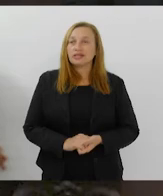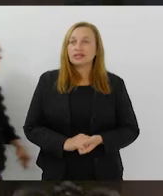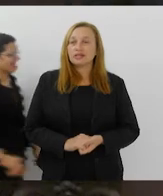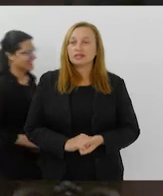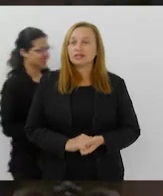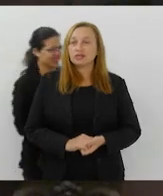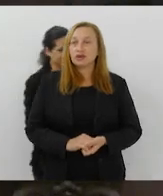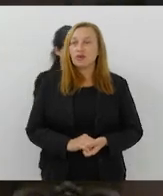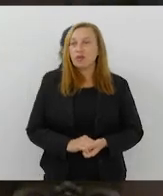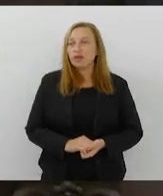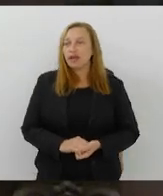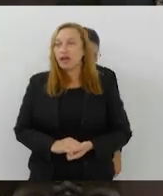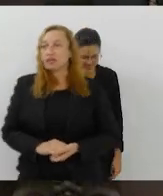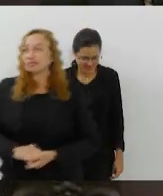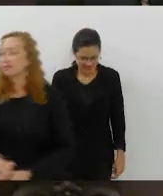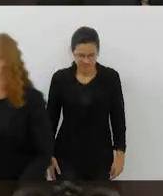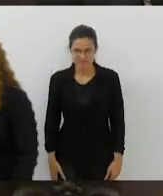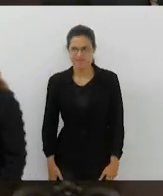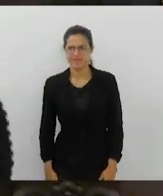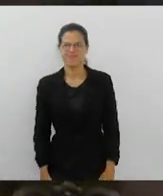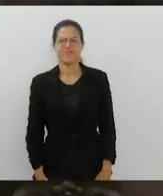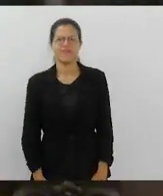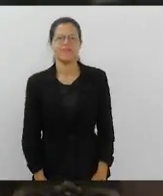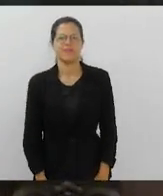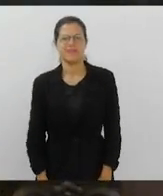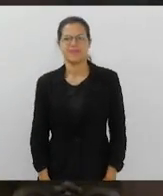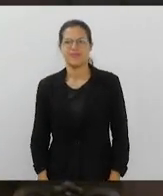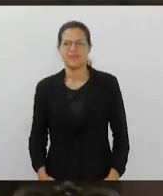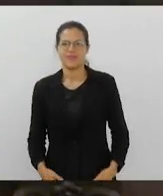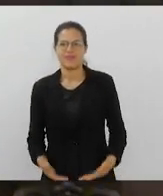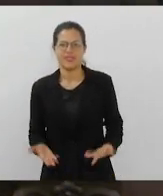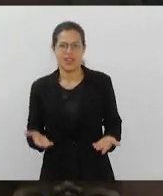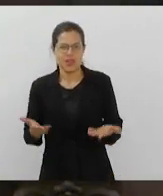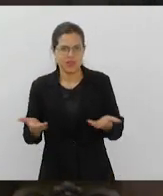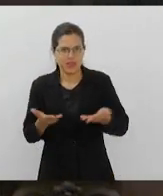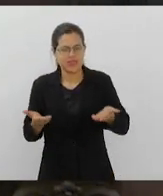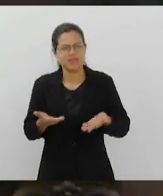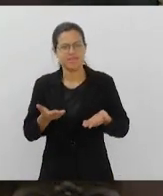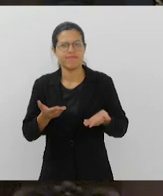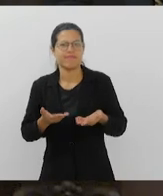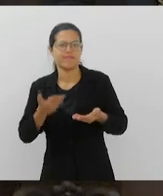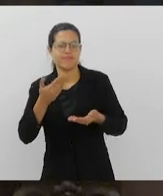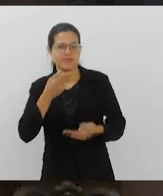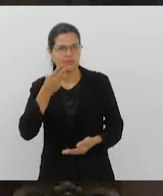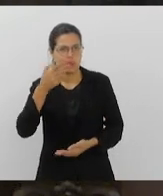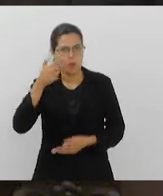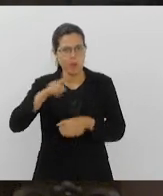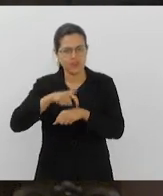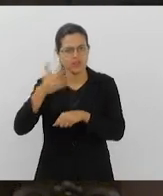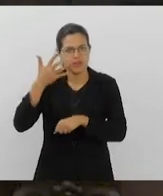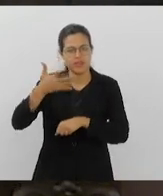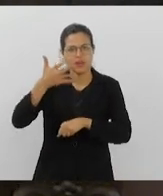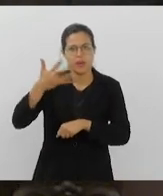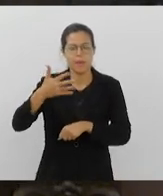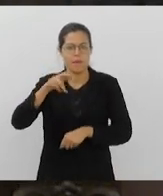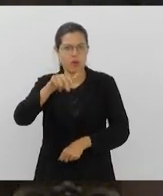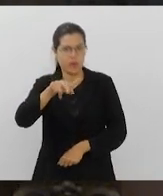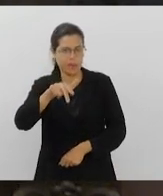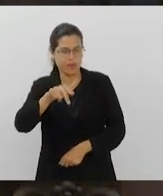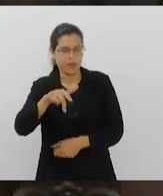Passar a palavra ao meu irmão de sangue e vereador aqui na cidade do Rio de